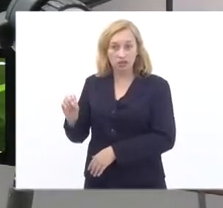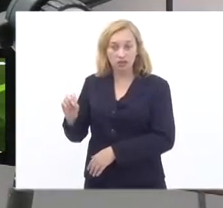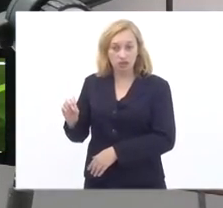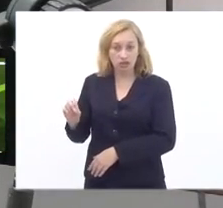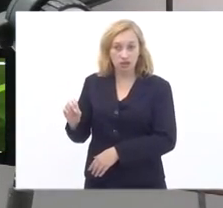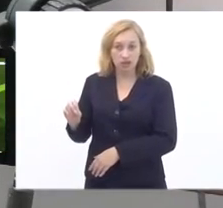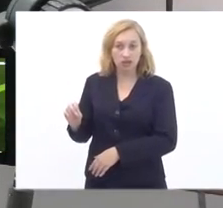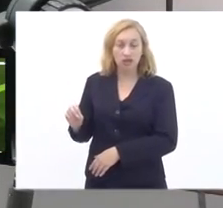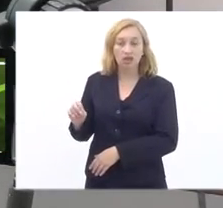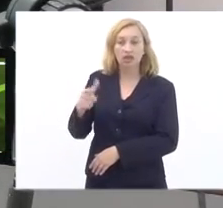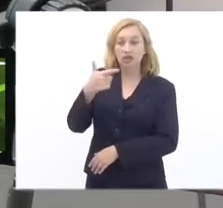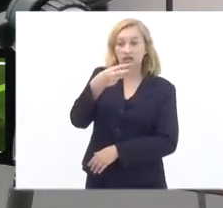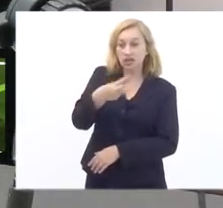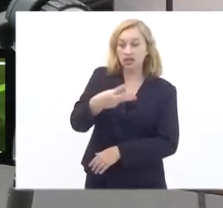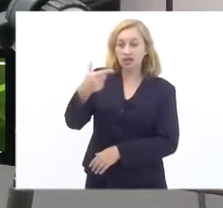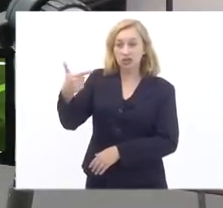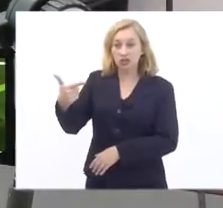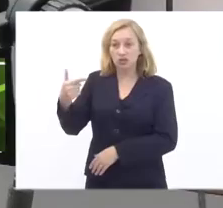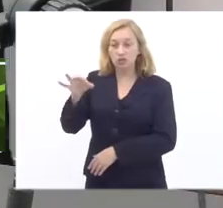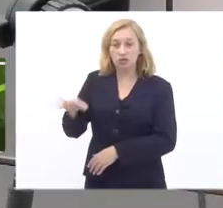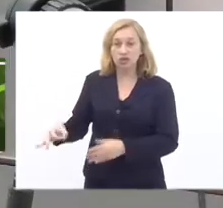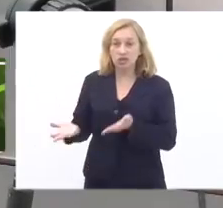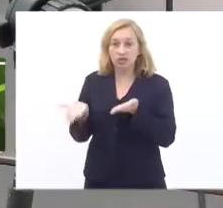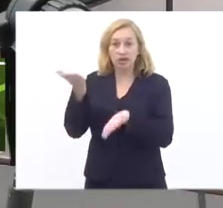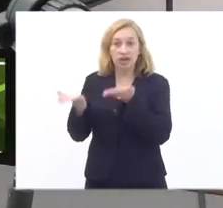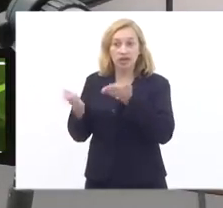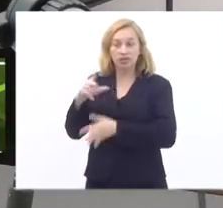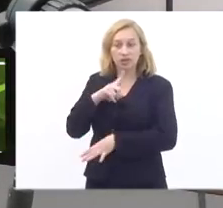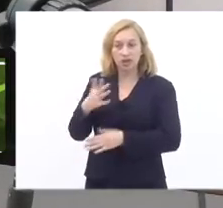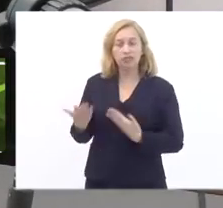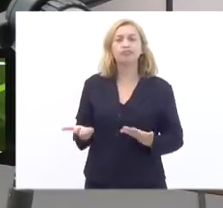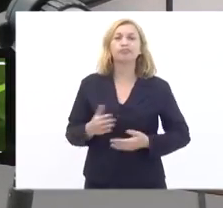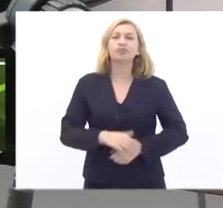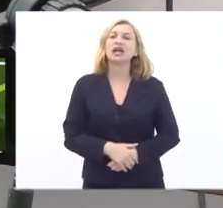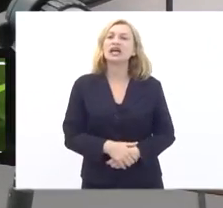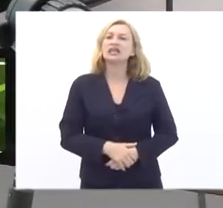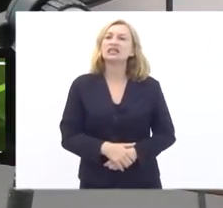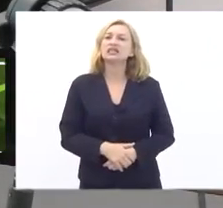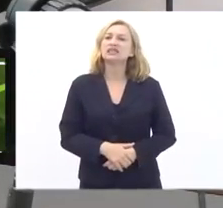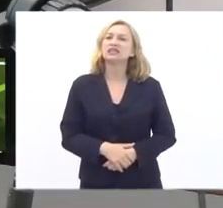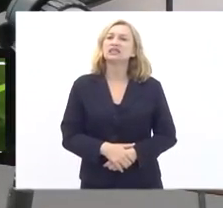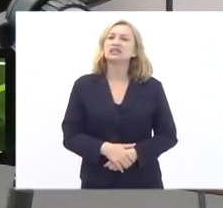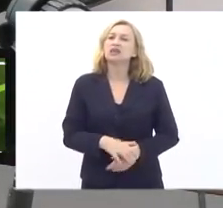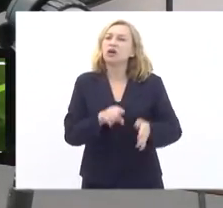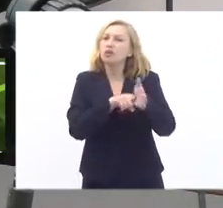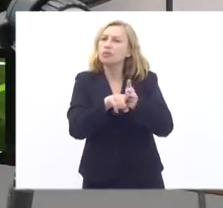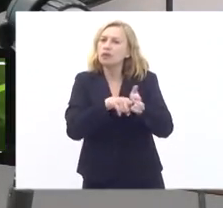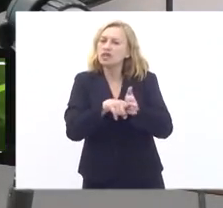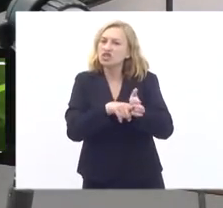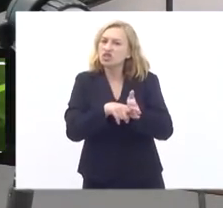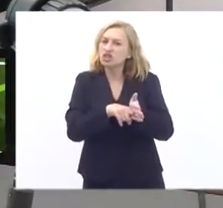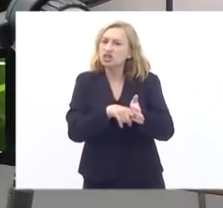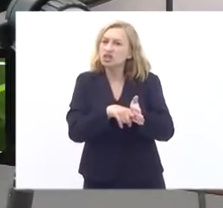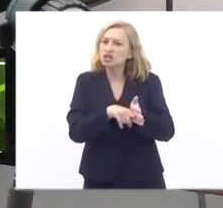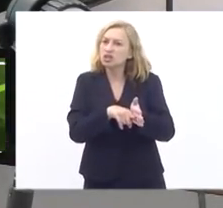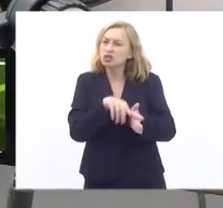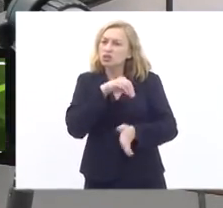crescer 32% para ter o equilíbrio. Ora, então, se você não faz a pesquisa de renda do usuário, que